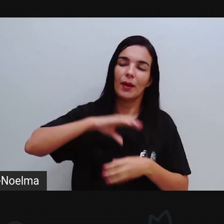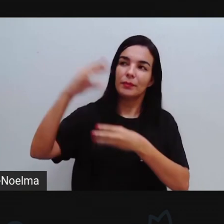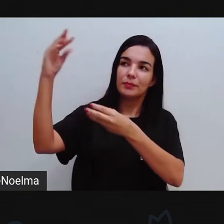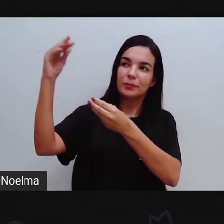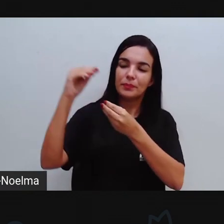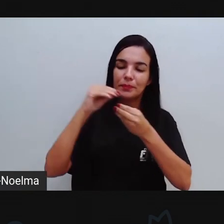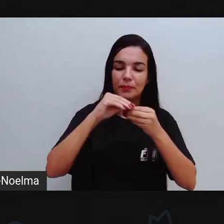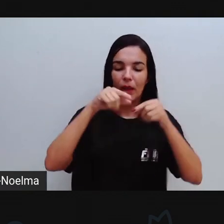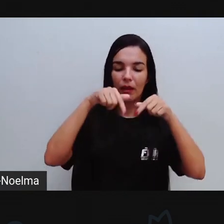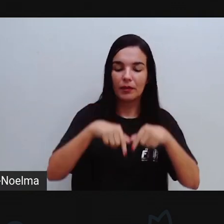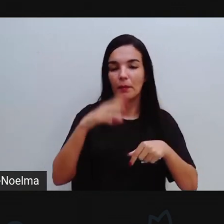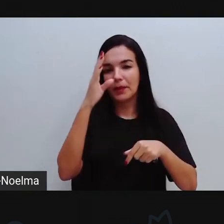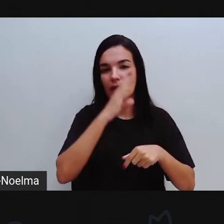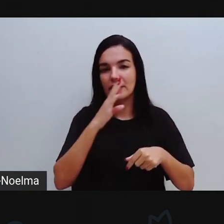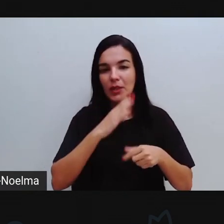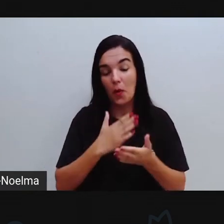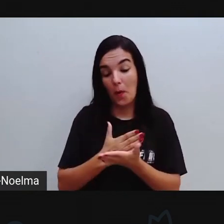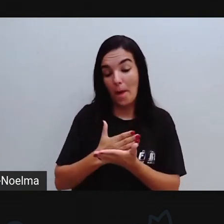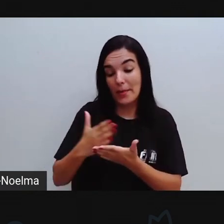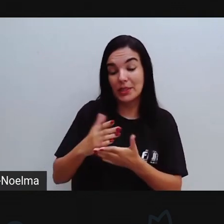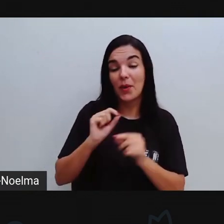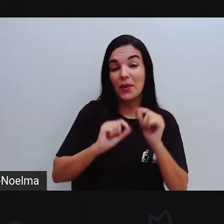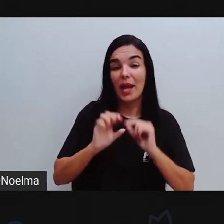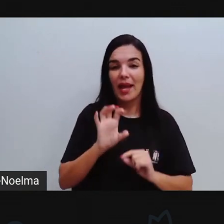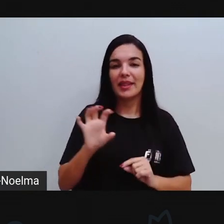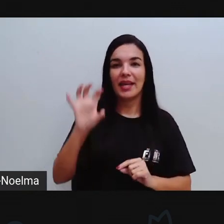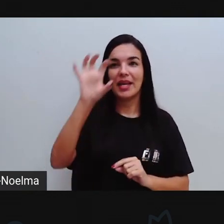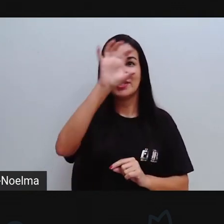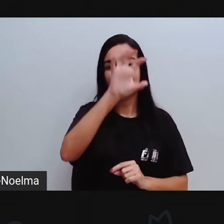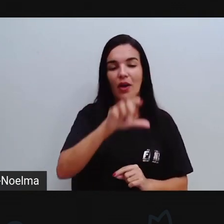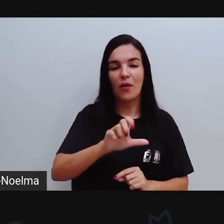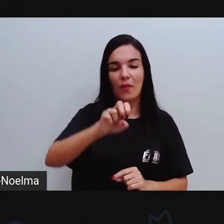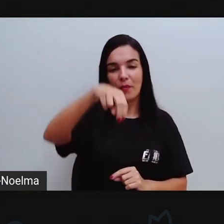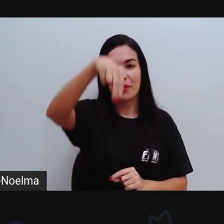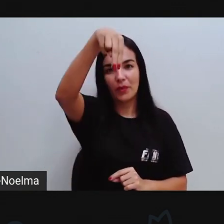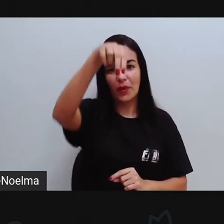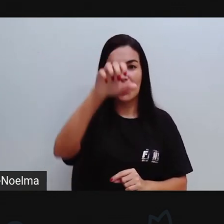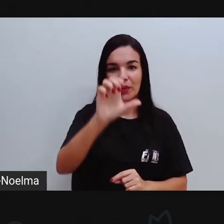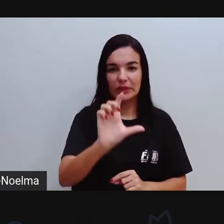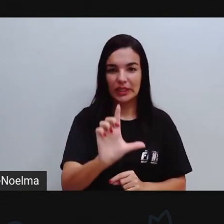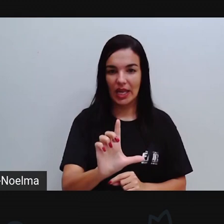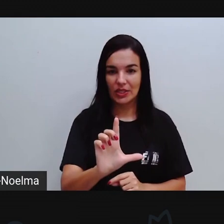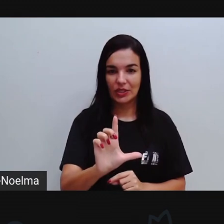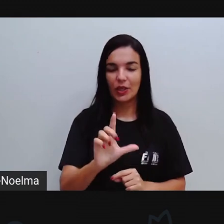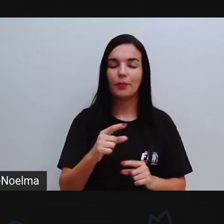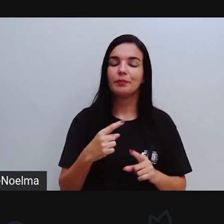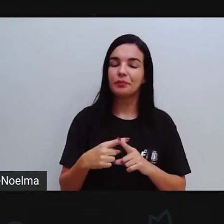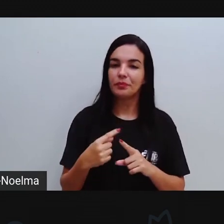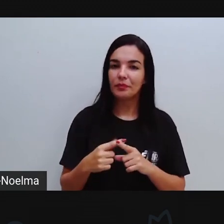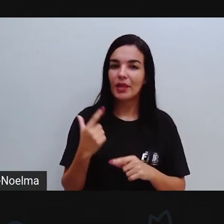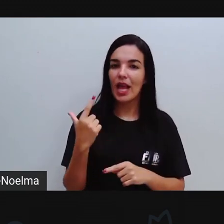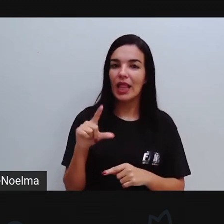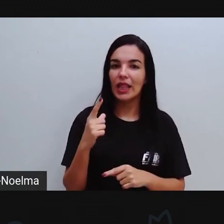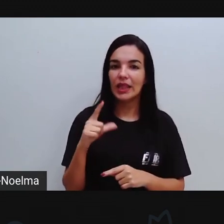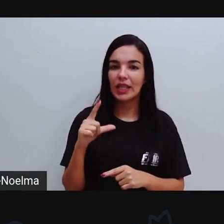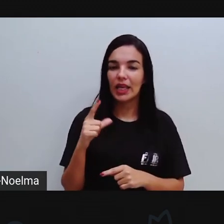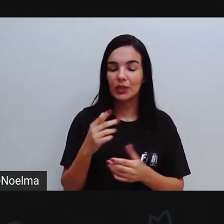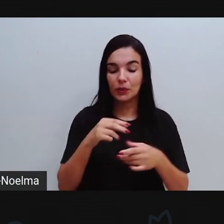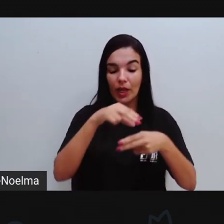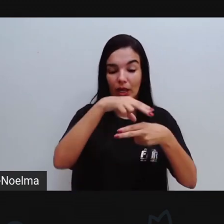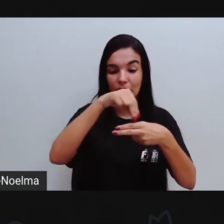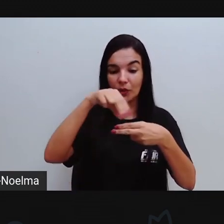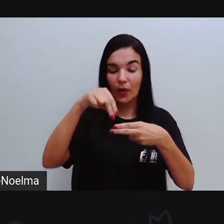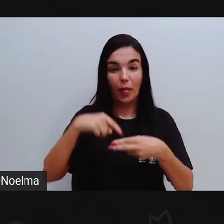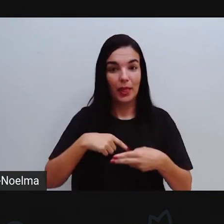na região Nordeste, por isso que na região Nordeste é a região onde essa literatura ela está mais fortemente presente.